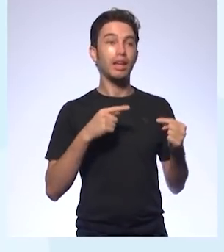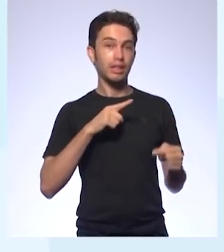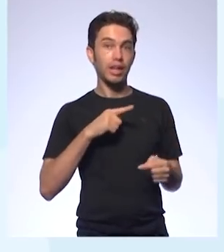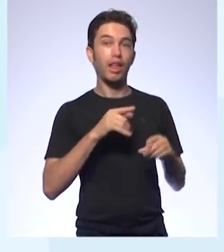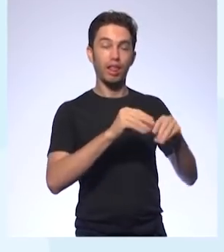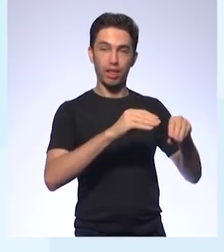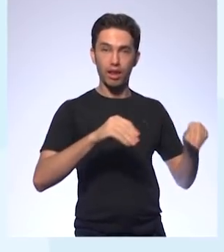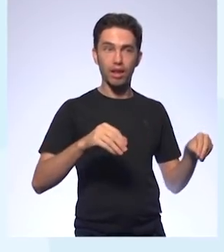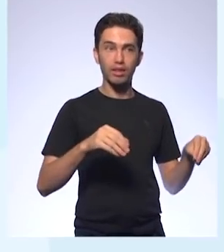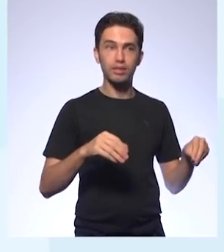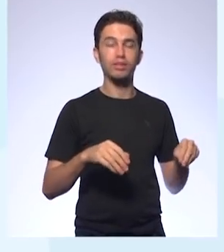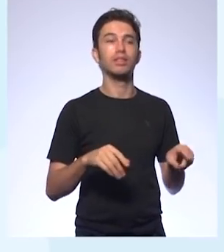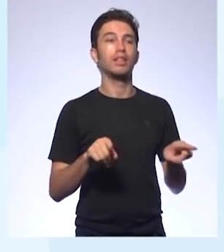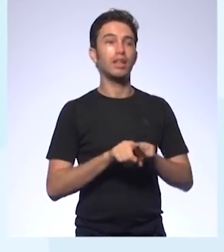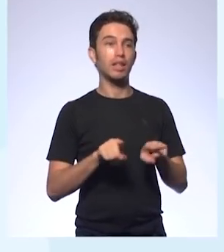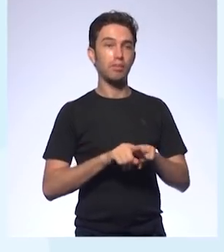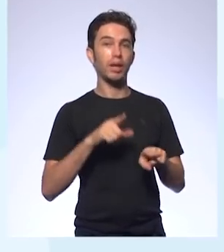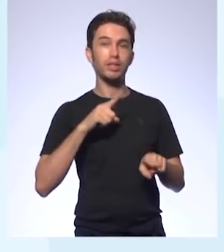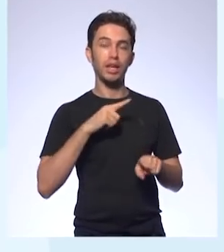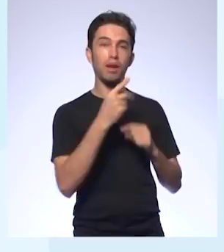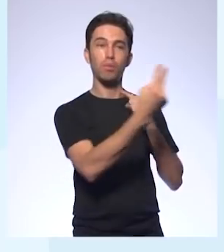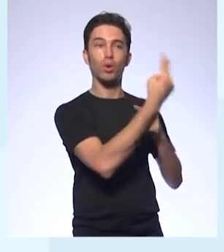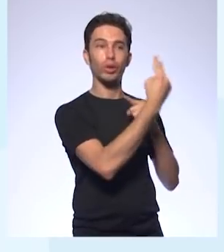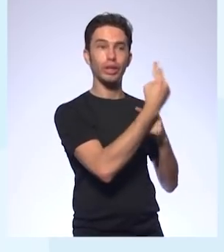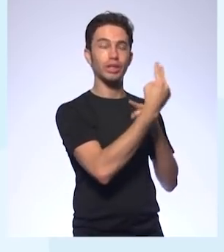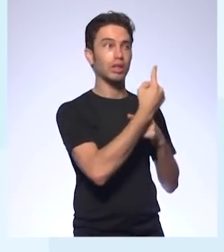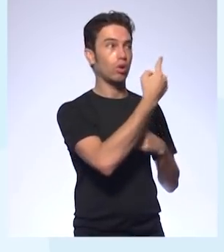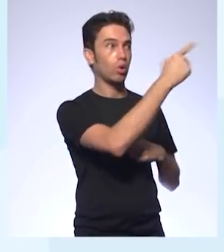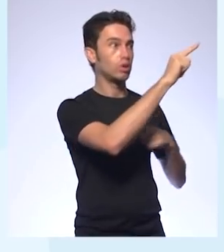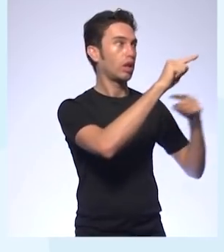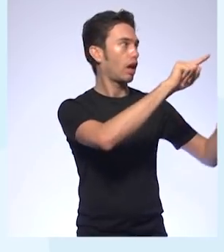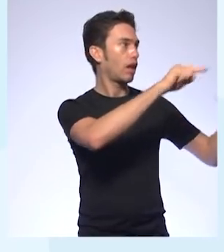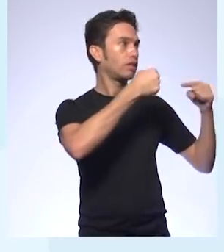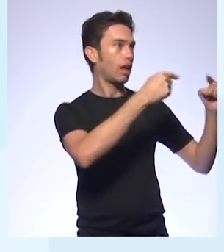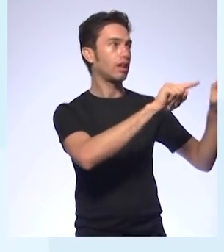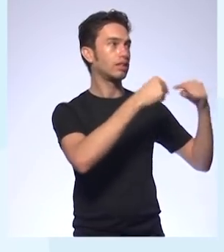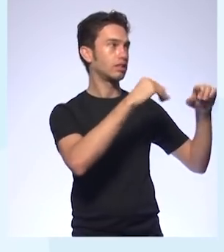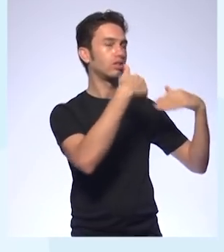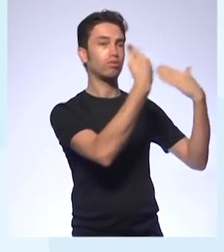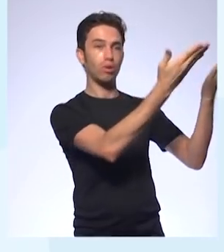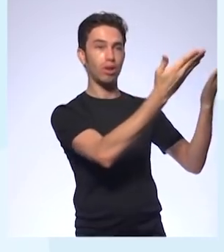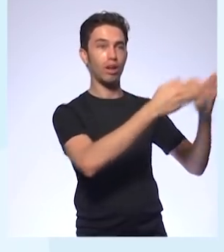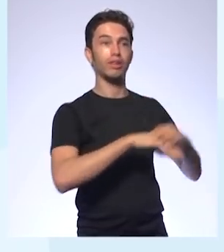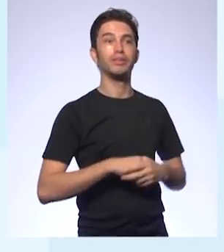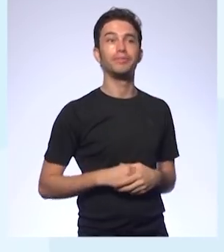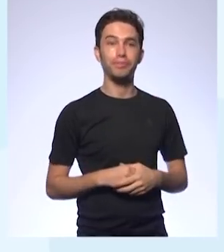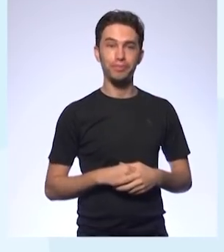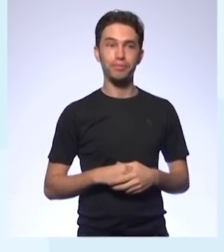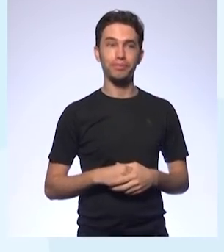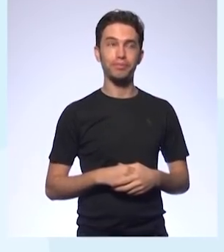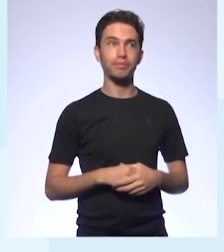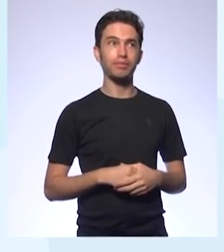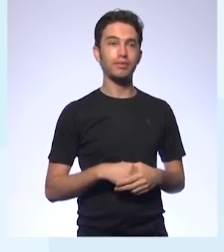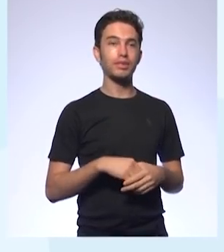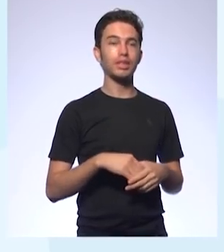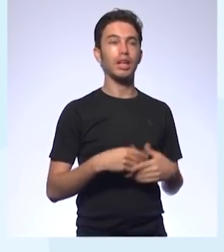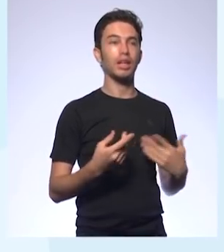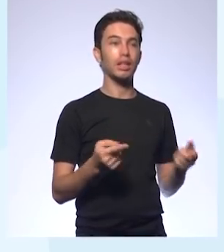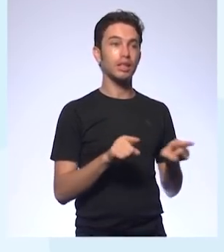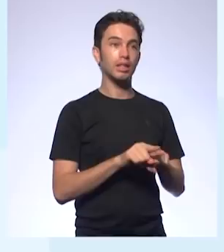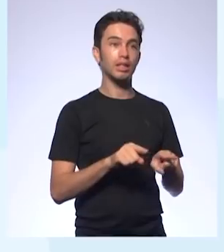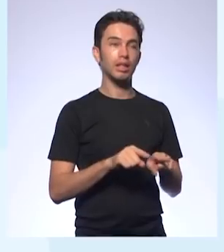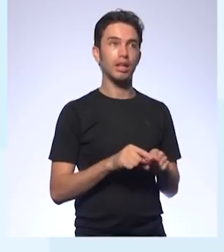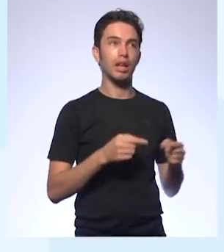possui terras. Ele tem proteção contra ataques externos. Vocês se lembram que estava chegando povos bárbaros?